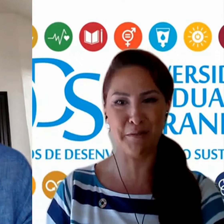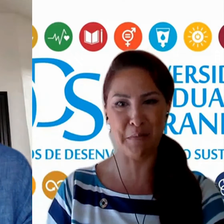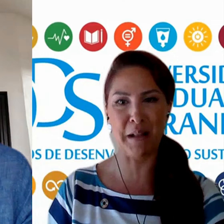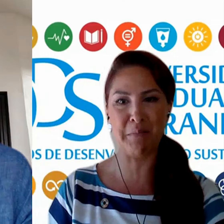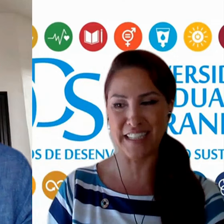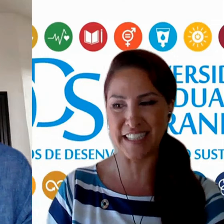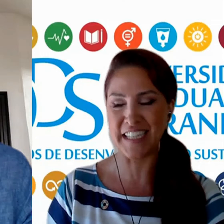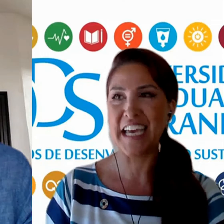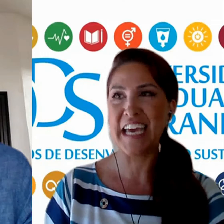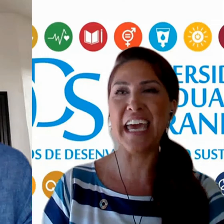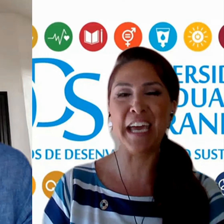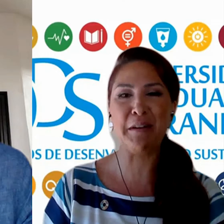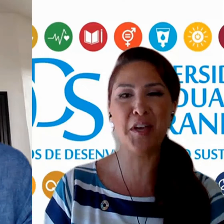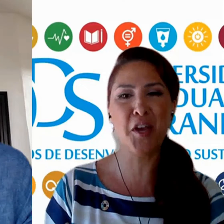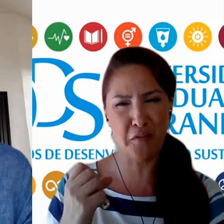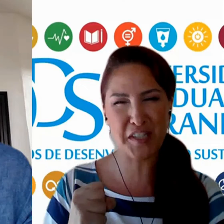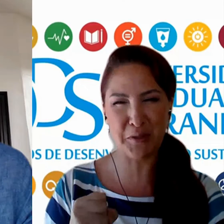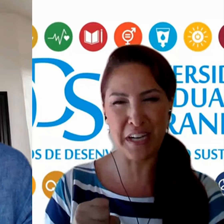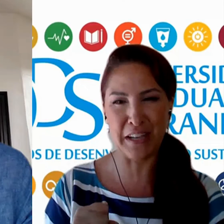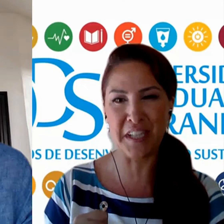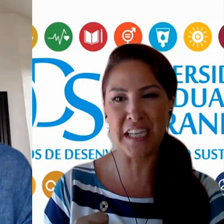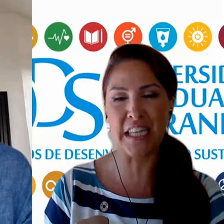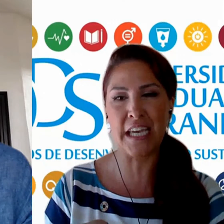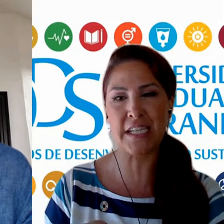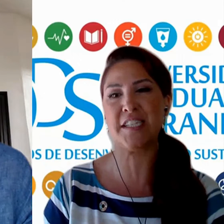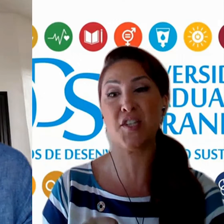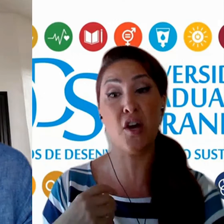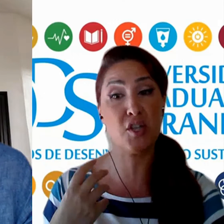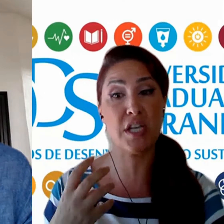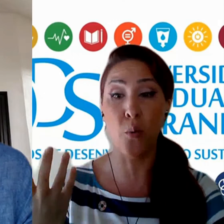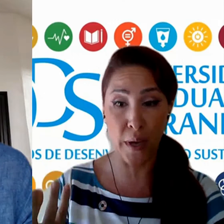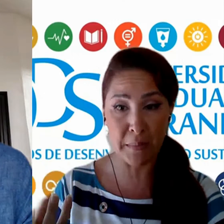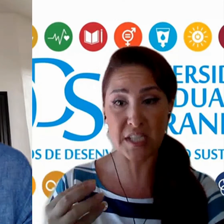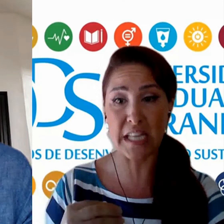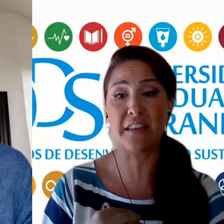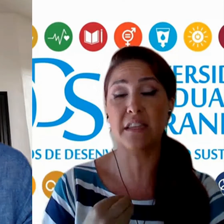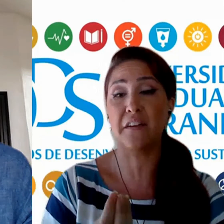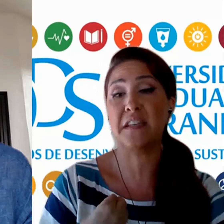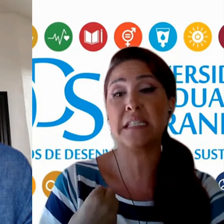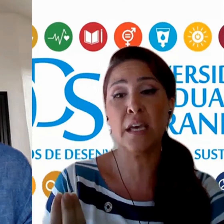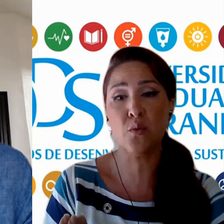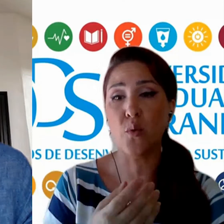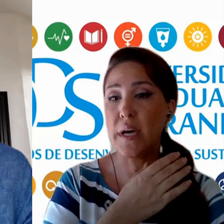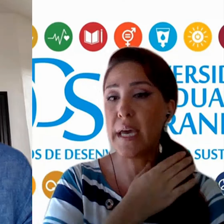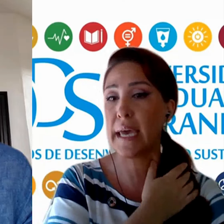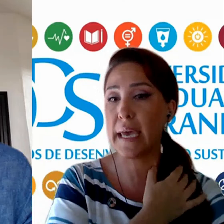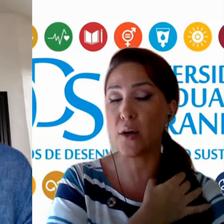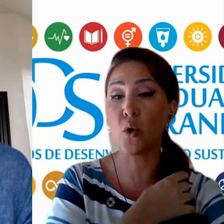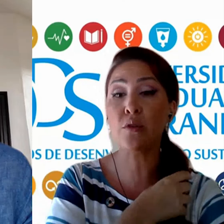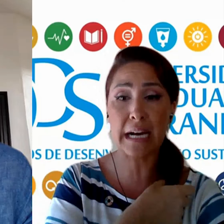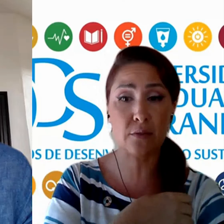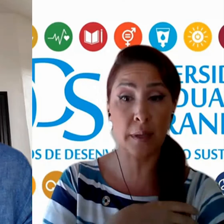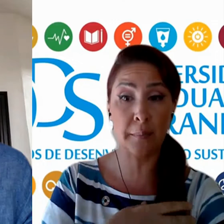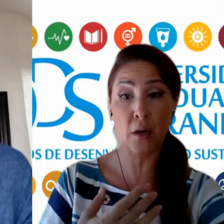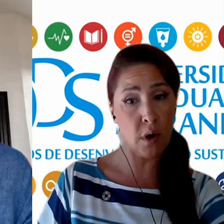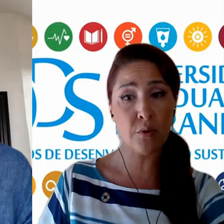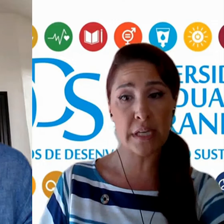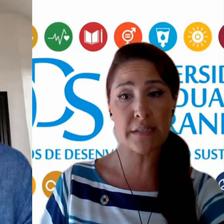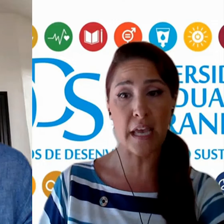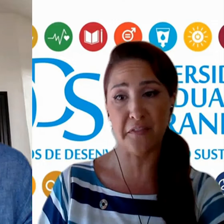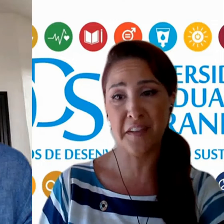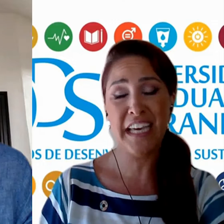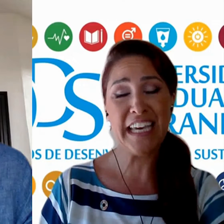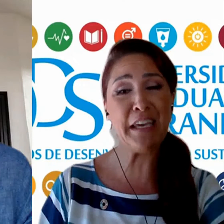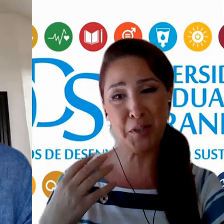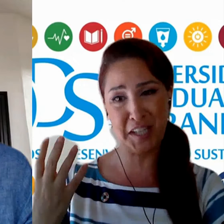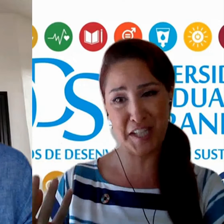interconectado globalmente. Eu fui questionado um dia destes, a UEMA está fazendo contacto também com a